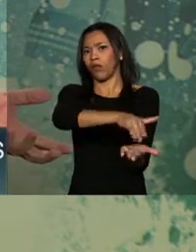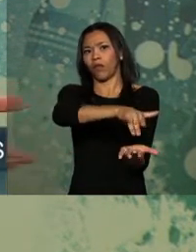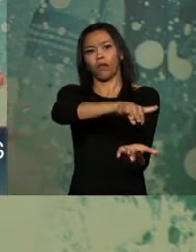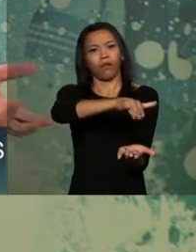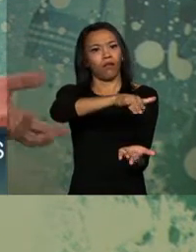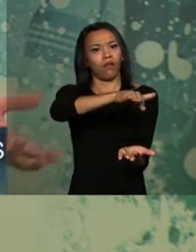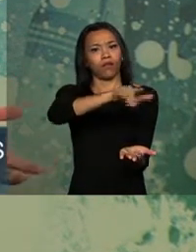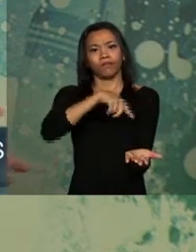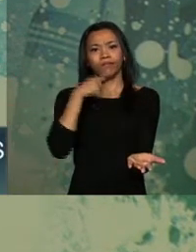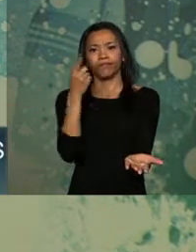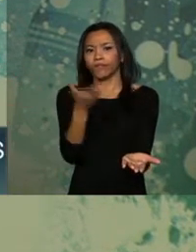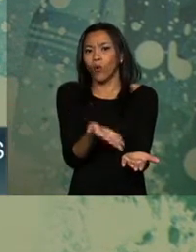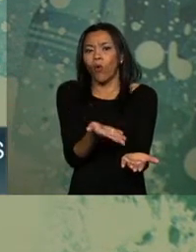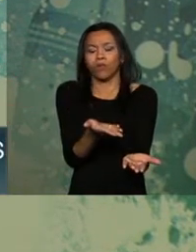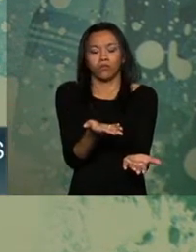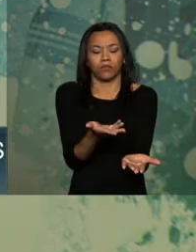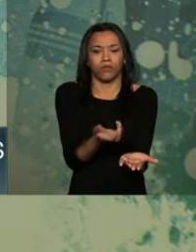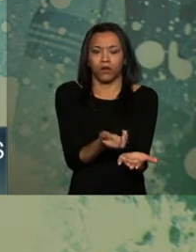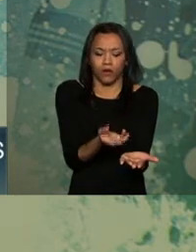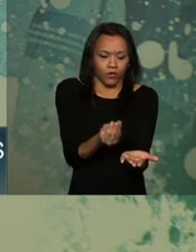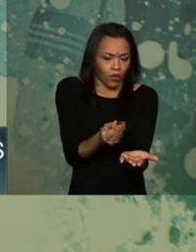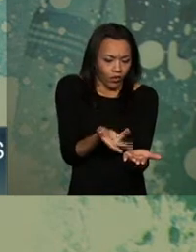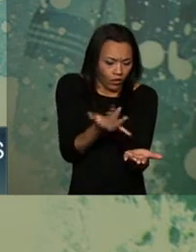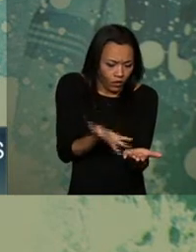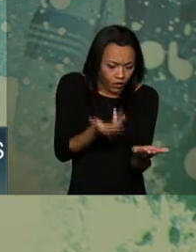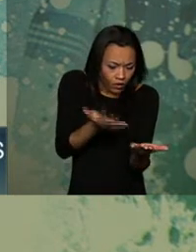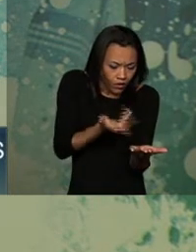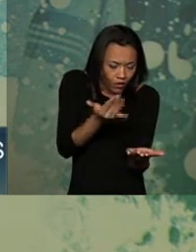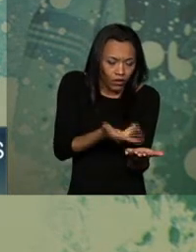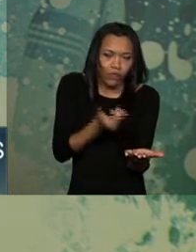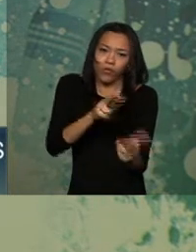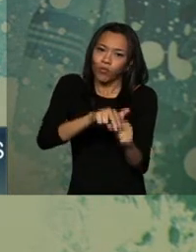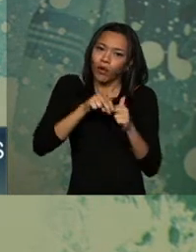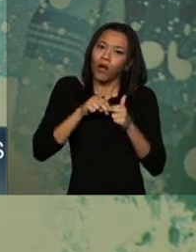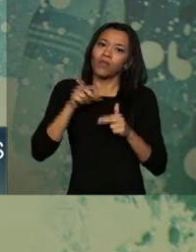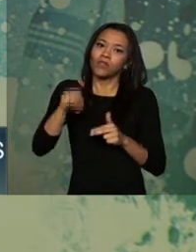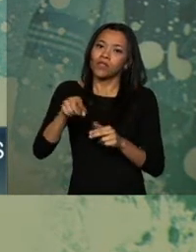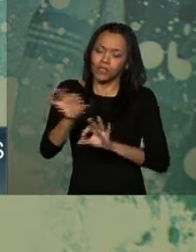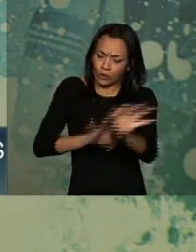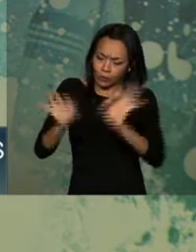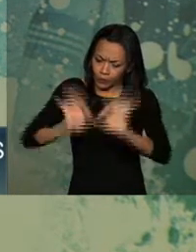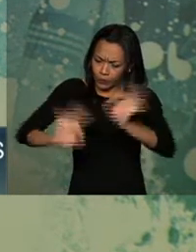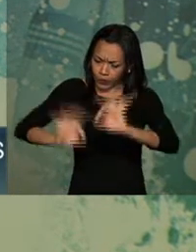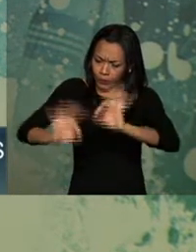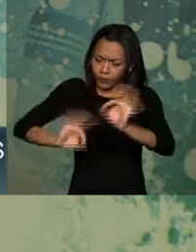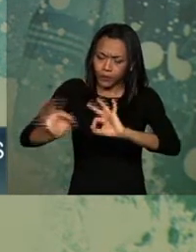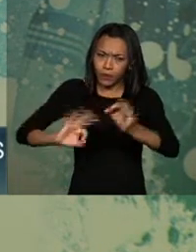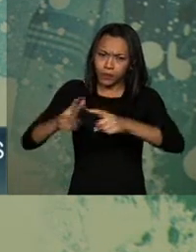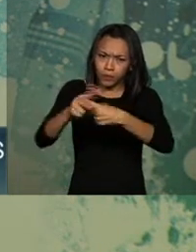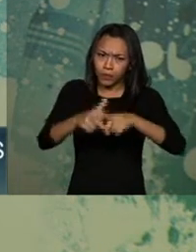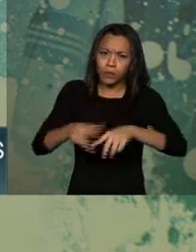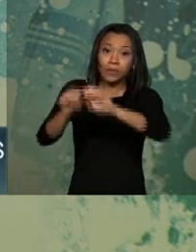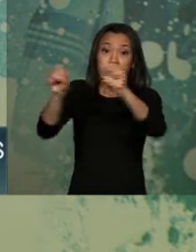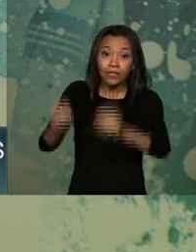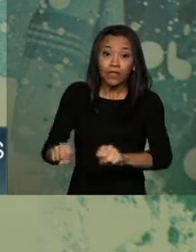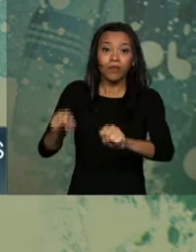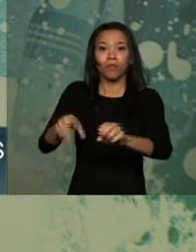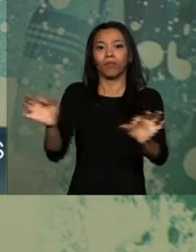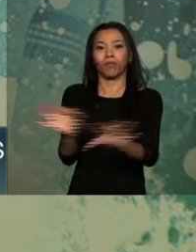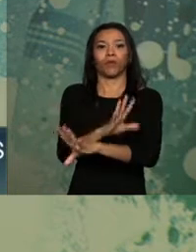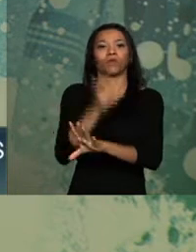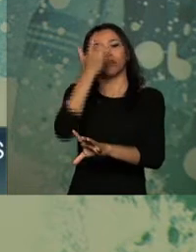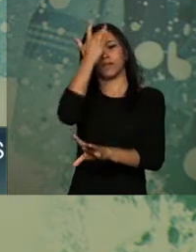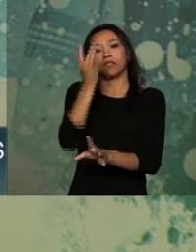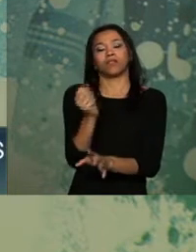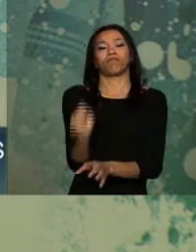um sistema simplificado. E foi graças a esse investimento de sistema que hoje é tudo por internet. É o